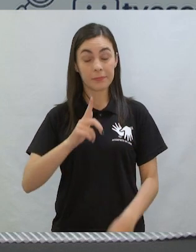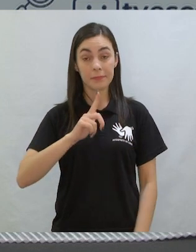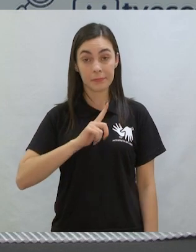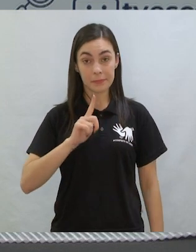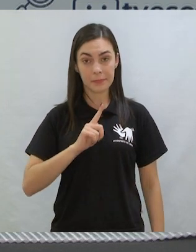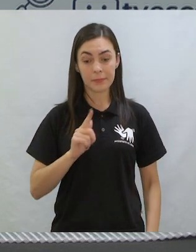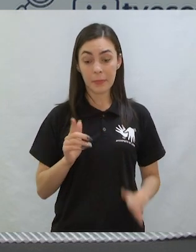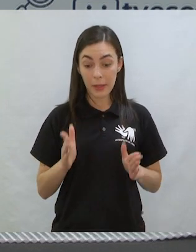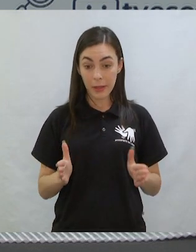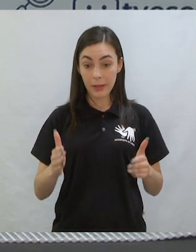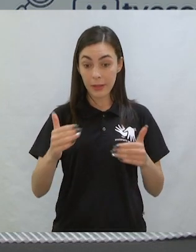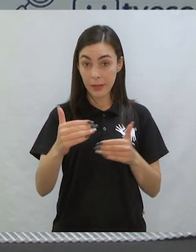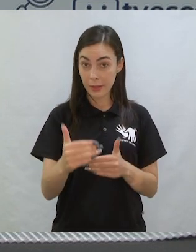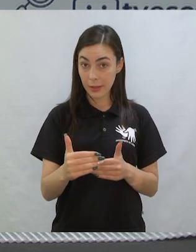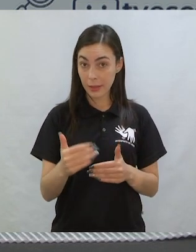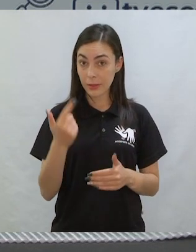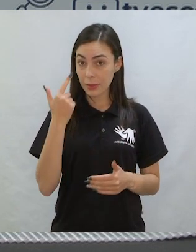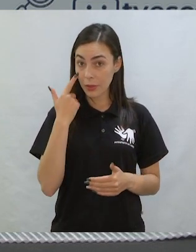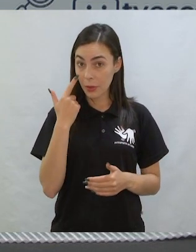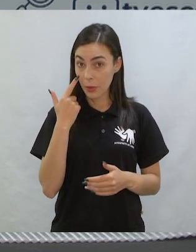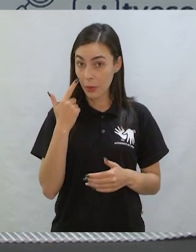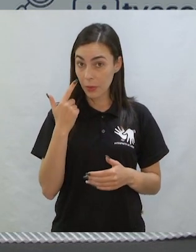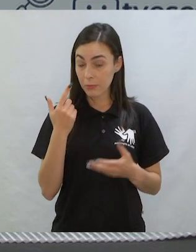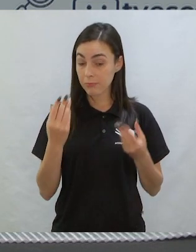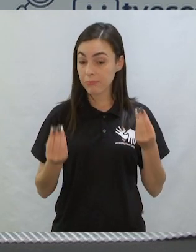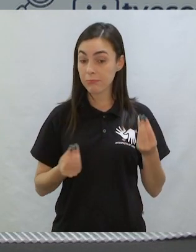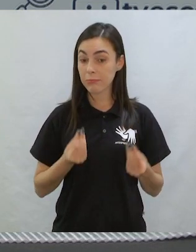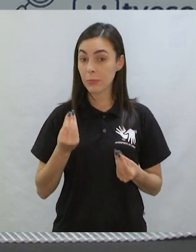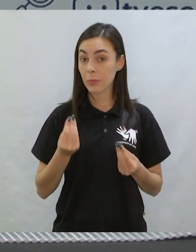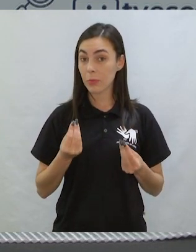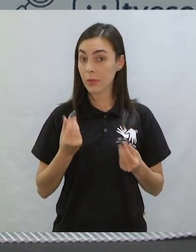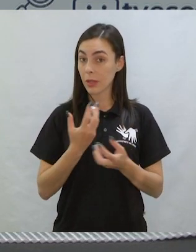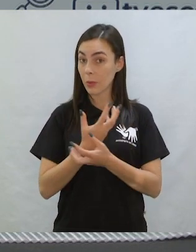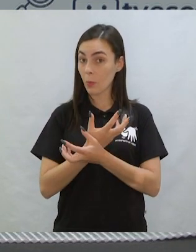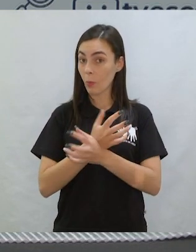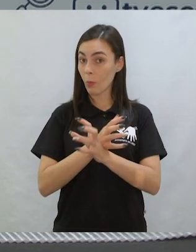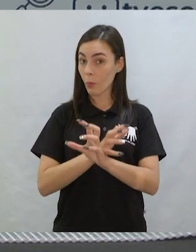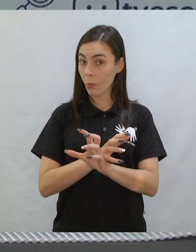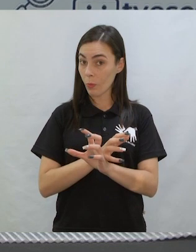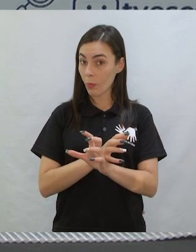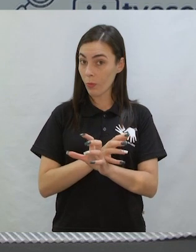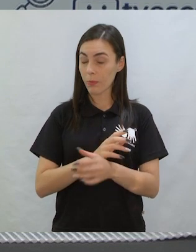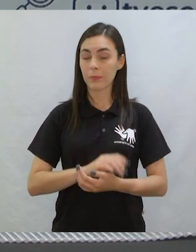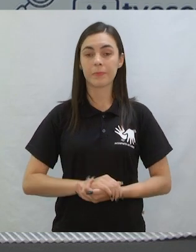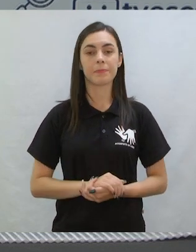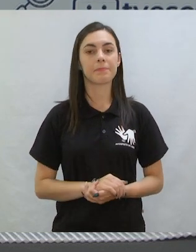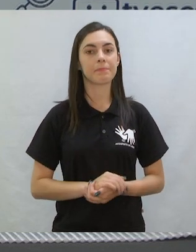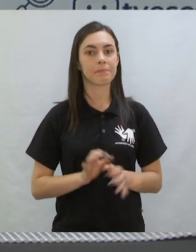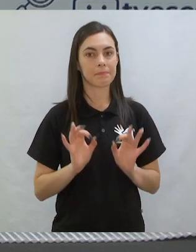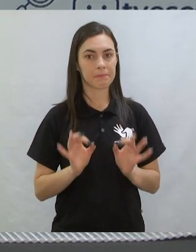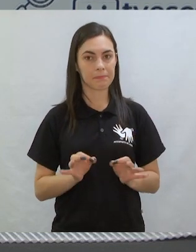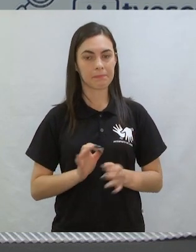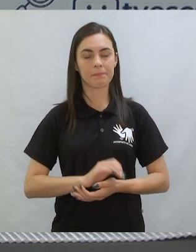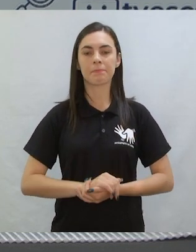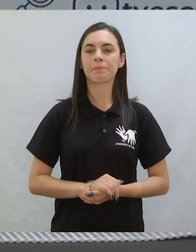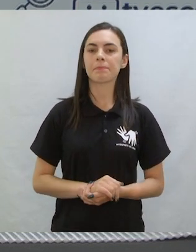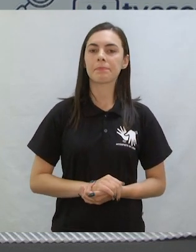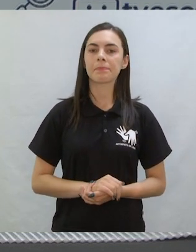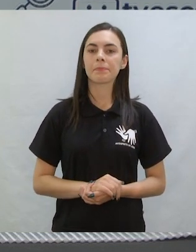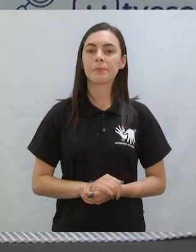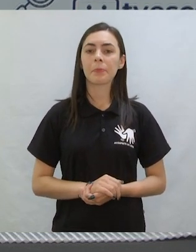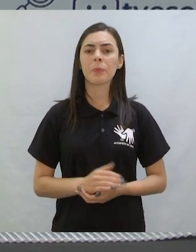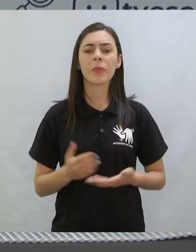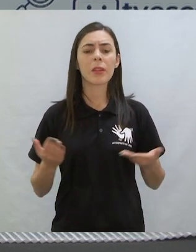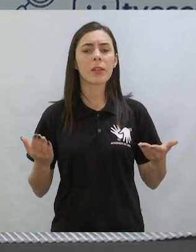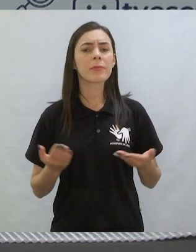uma caixa. E esta caixa, olha só como é que ela é. Ela tem um buraco aqui.